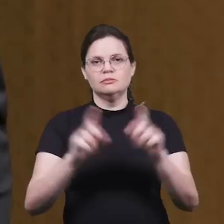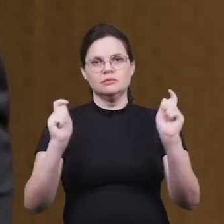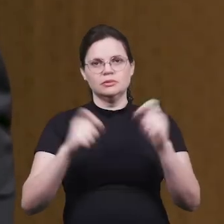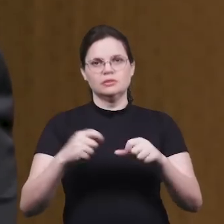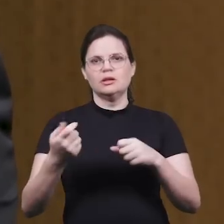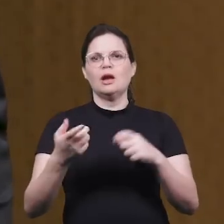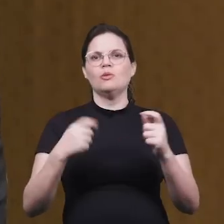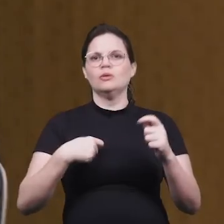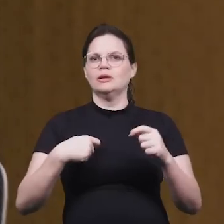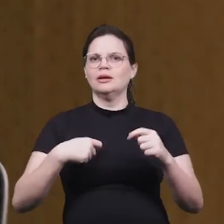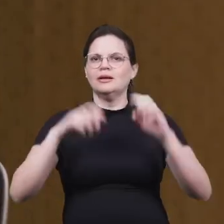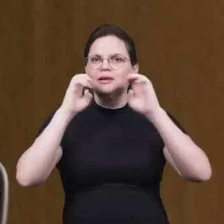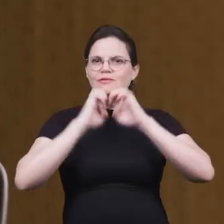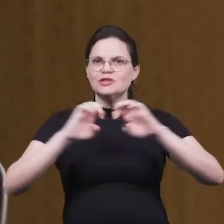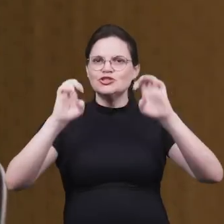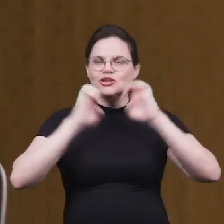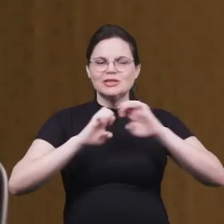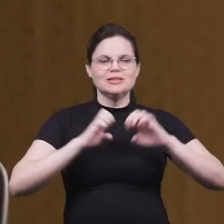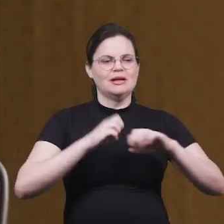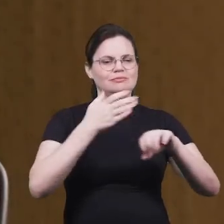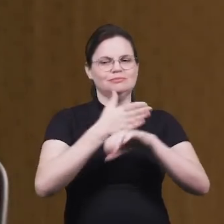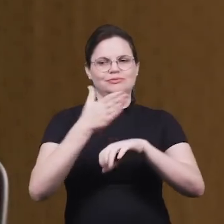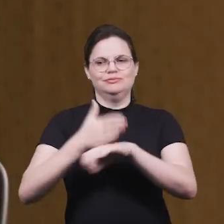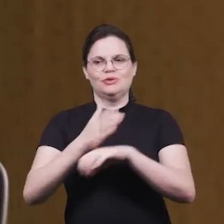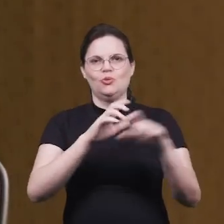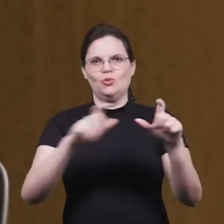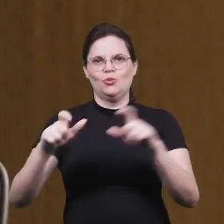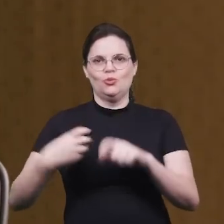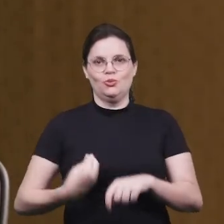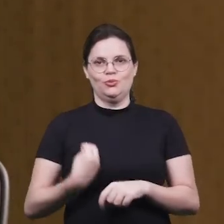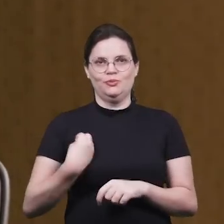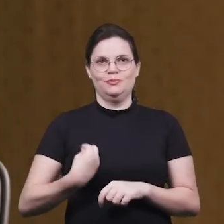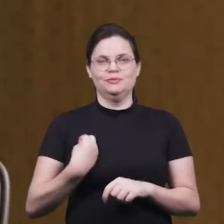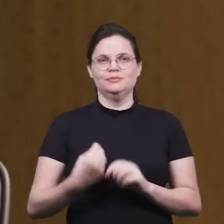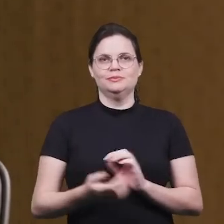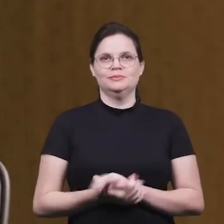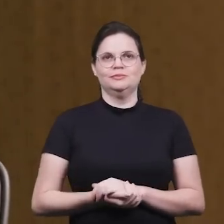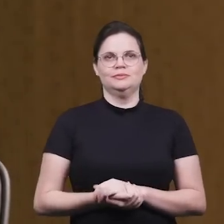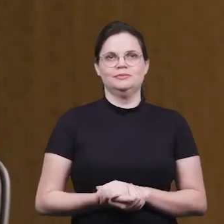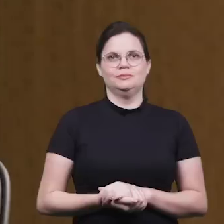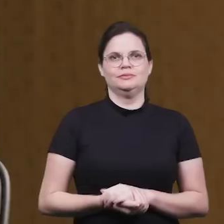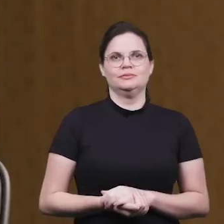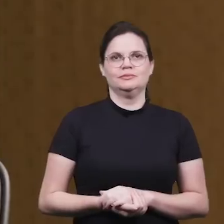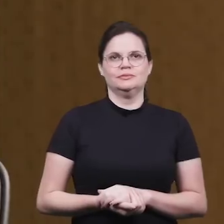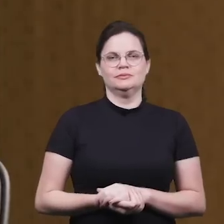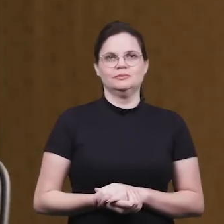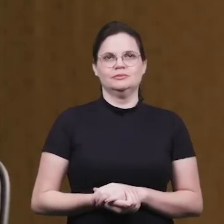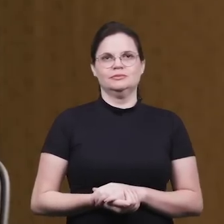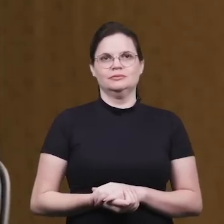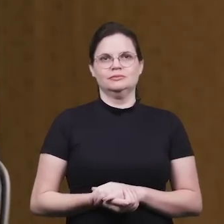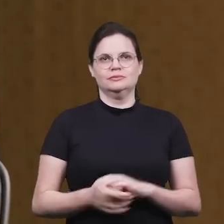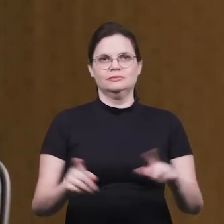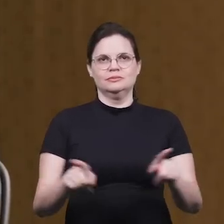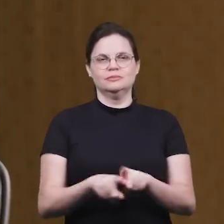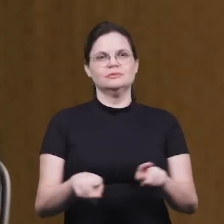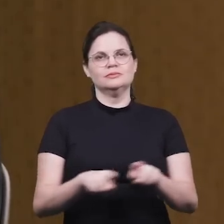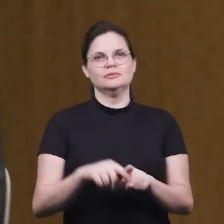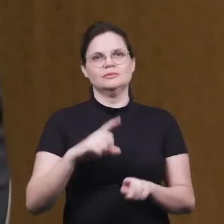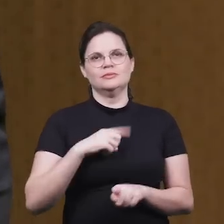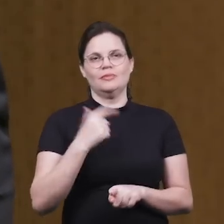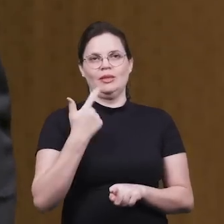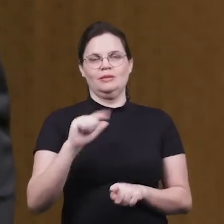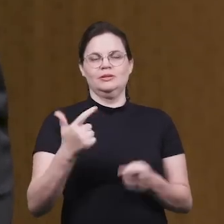evangelização, alcance dos jovens ali. E também gostaria de falar até de muito importante